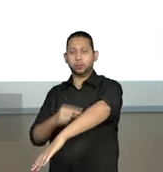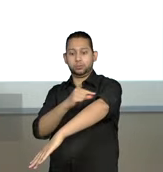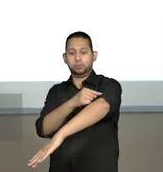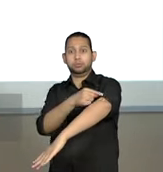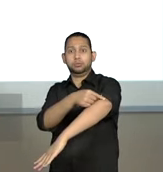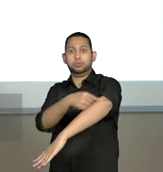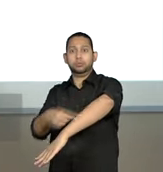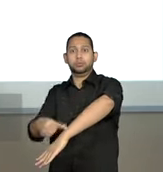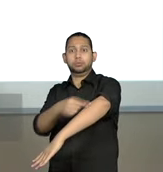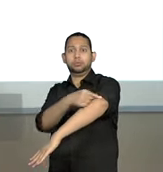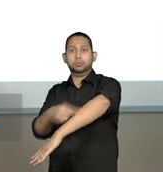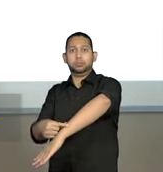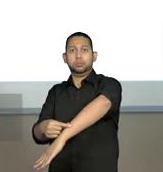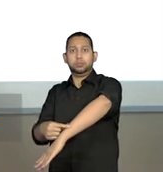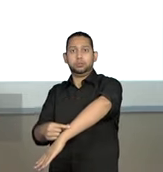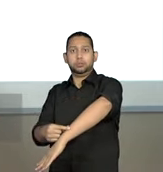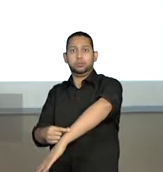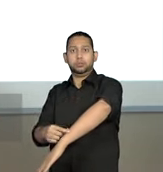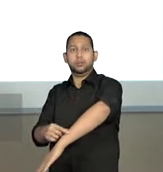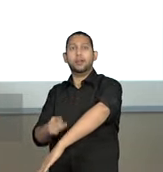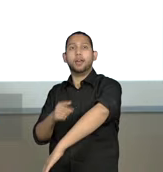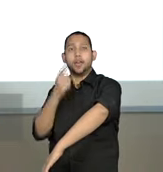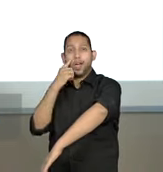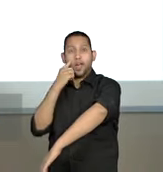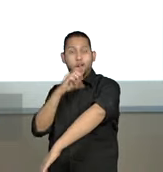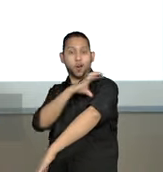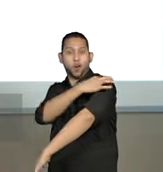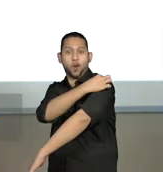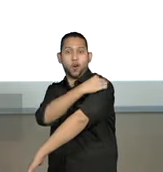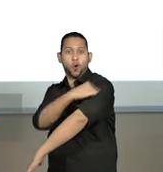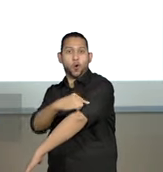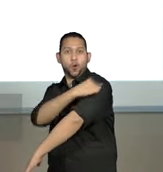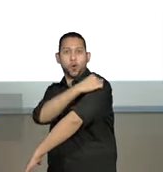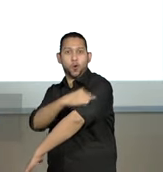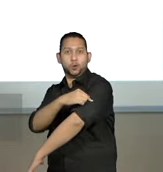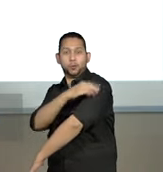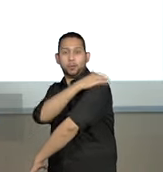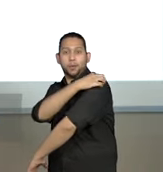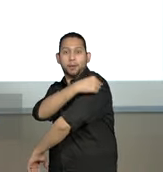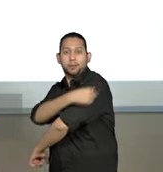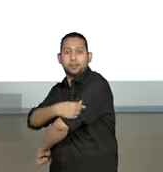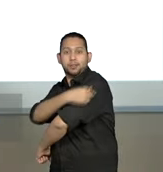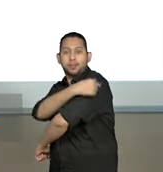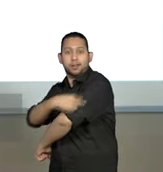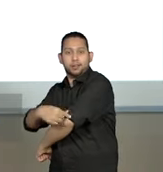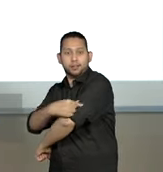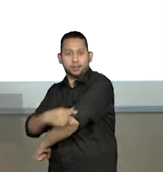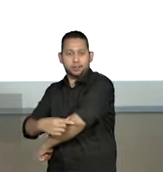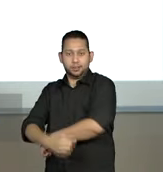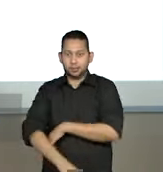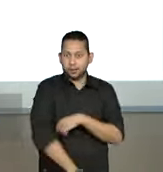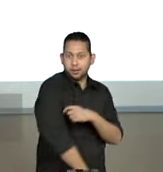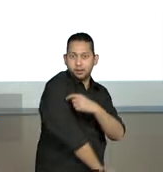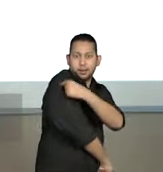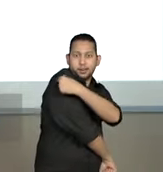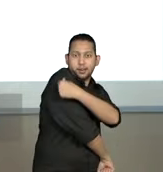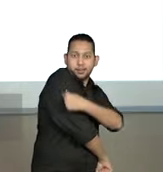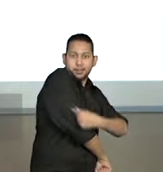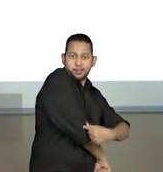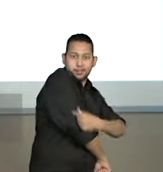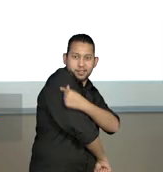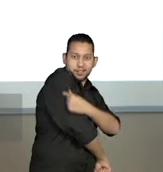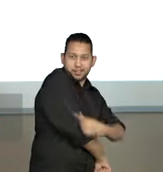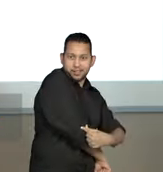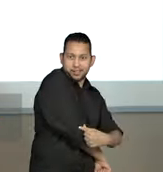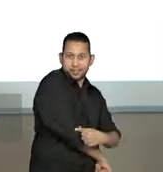braço, tá? Esse osso que vem aqui, nessa parte aqui de cima do nosso braço, tá?